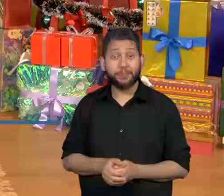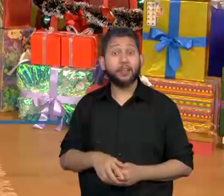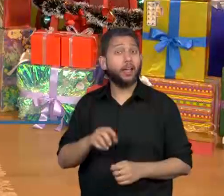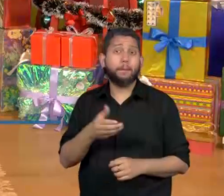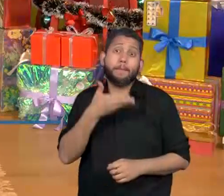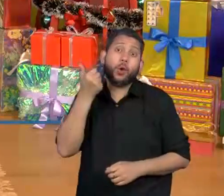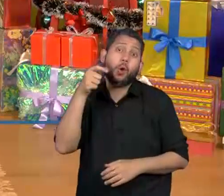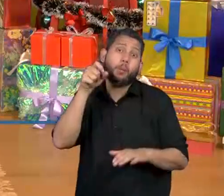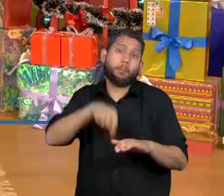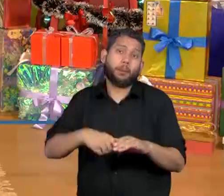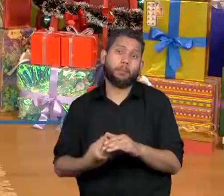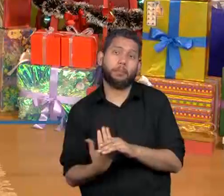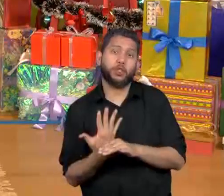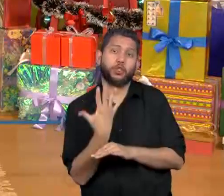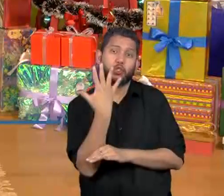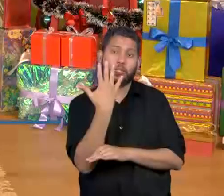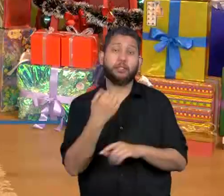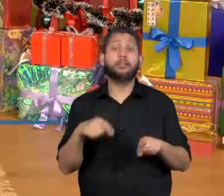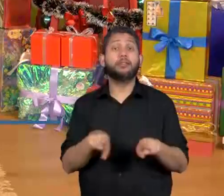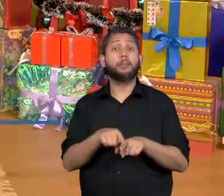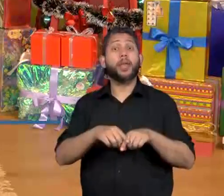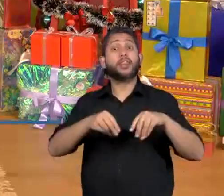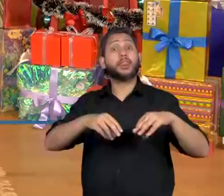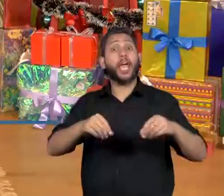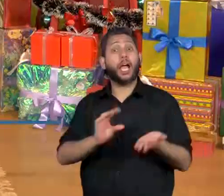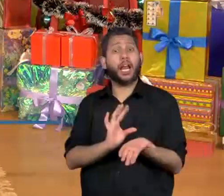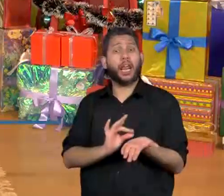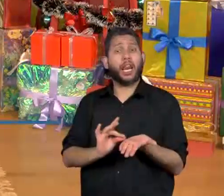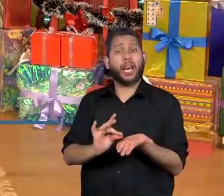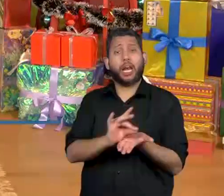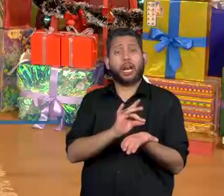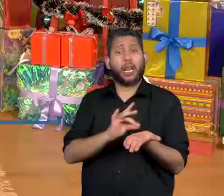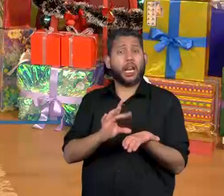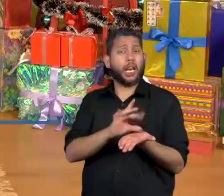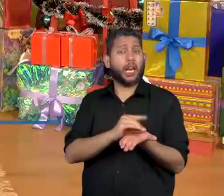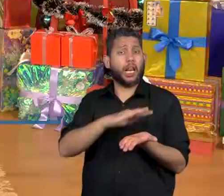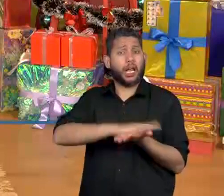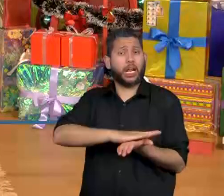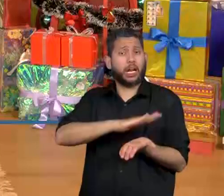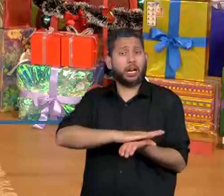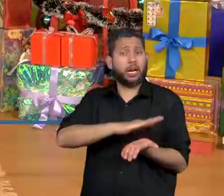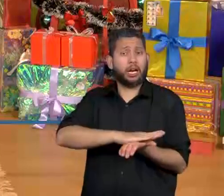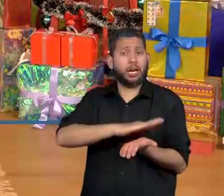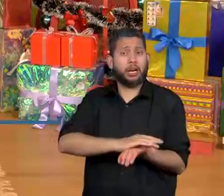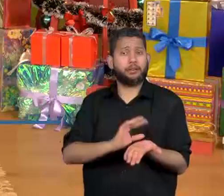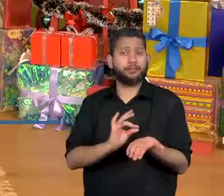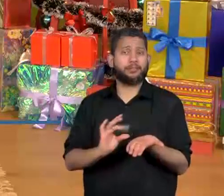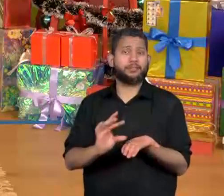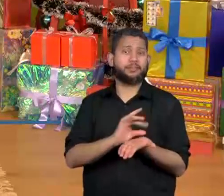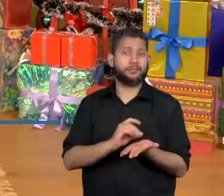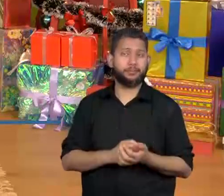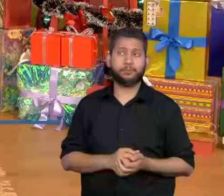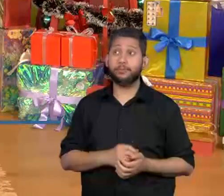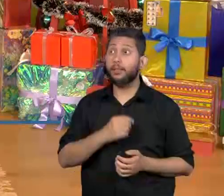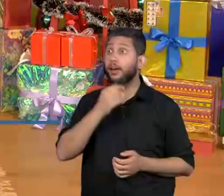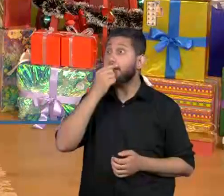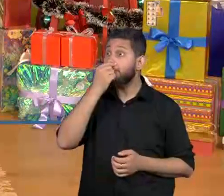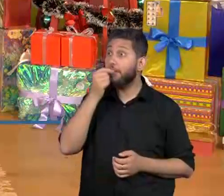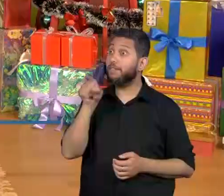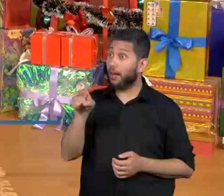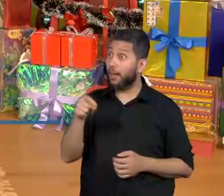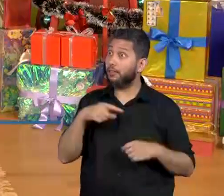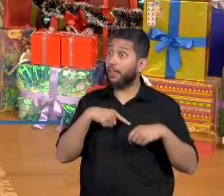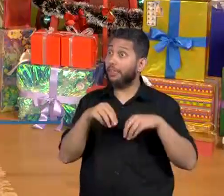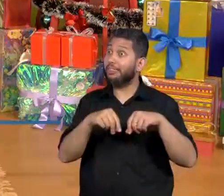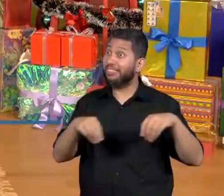solo, que é o solo argiloso. Olha, né, e hoje a gente, um pouquinho mais para frente, a gente vai falar também dessas questões de acidez do